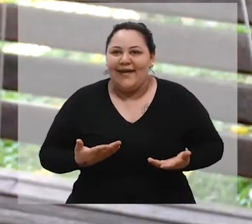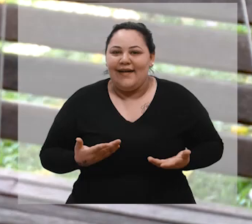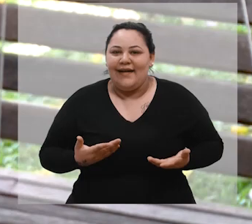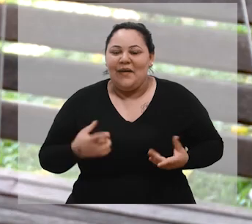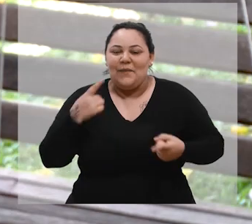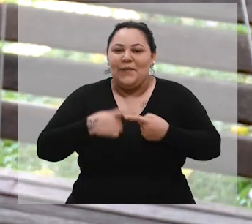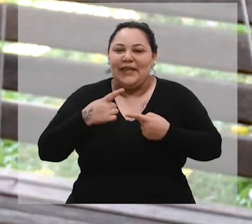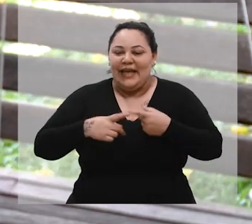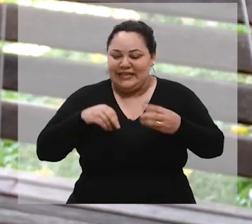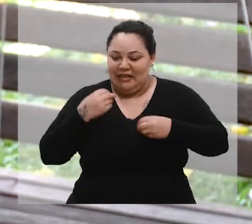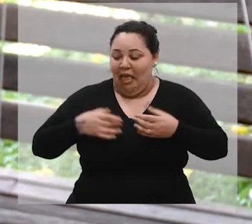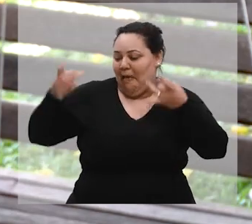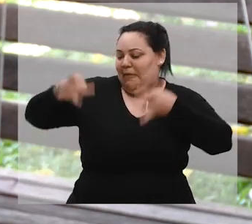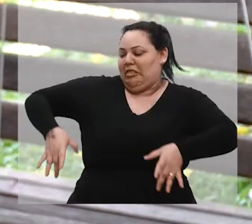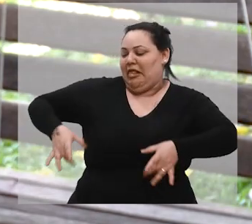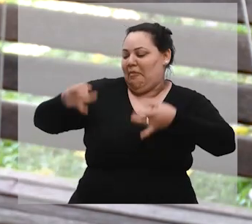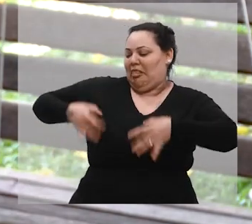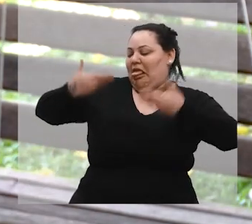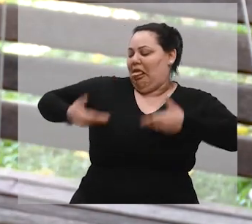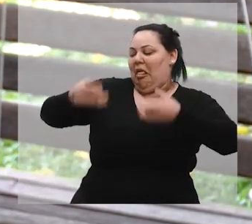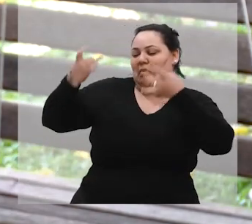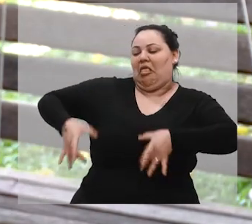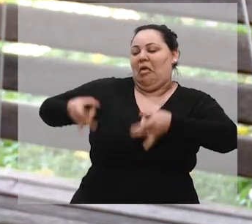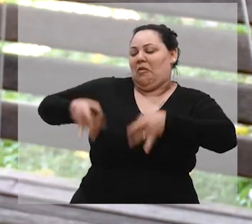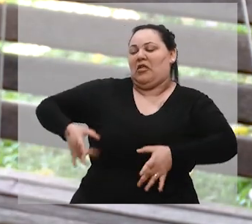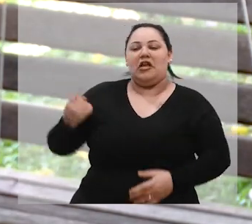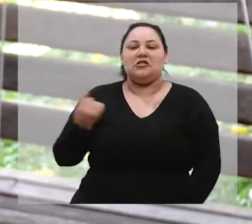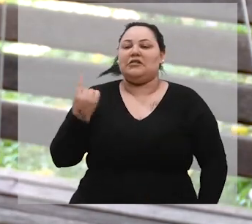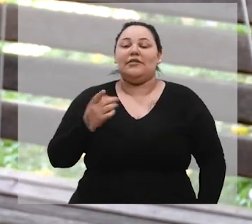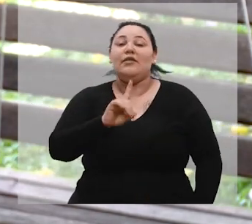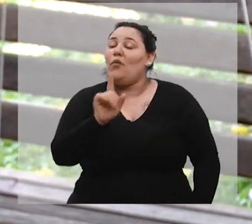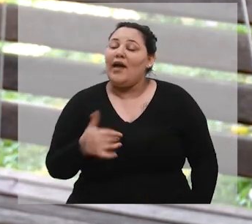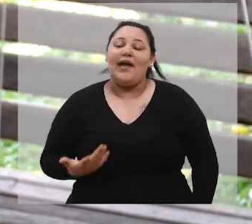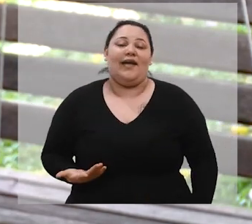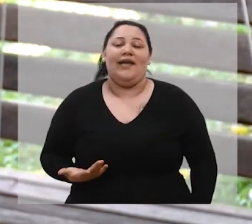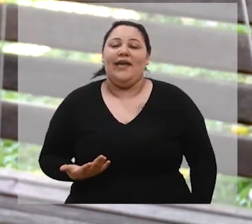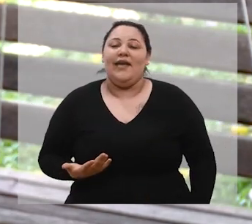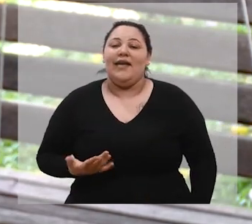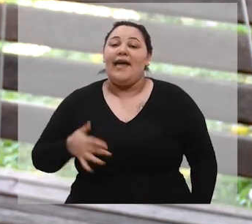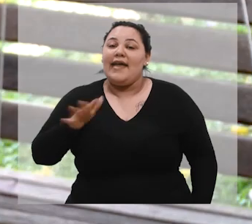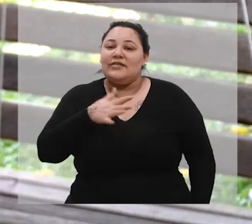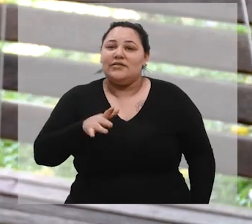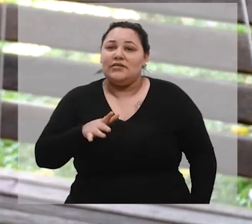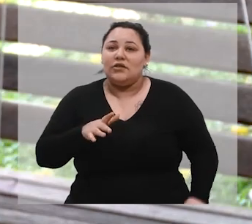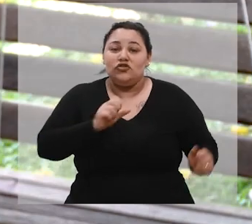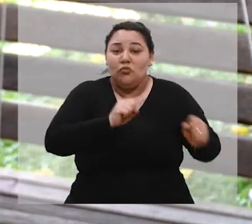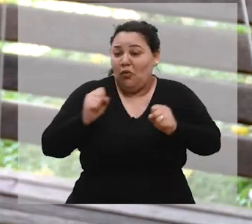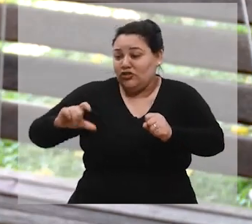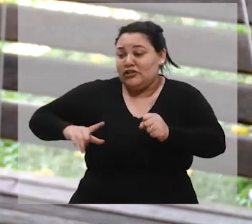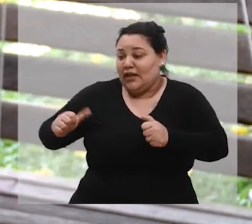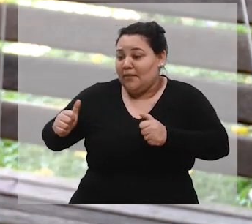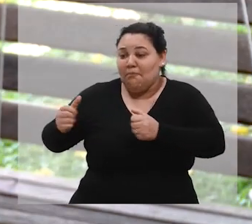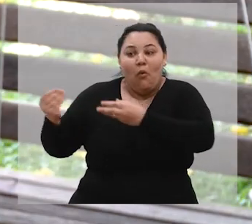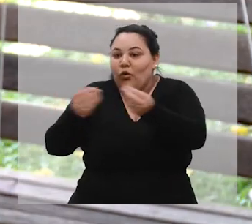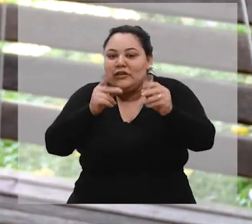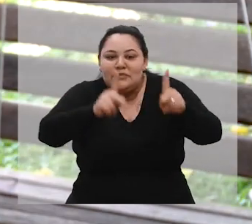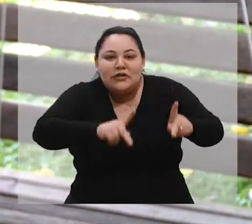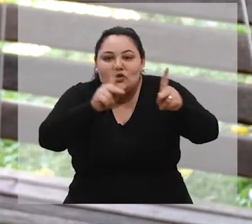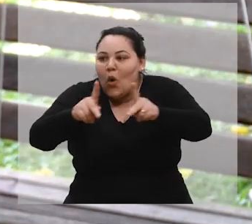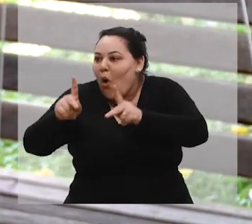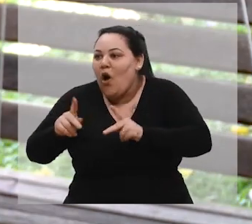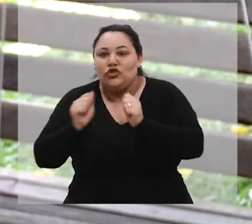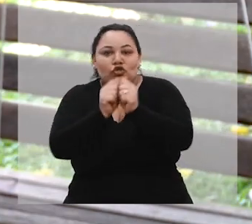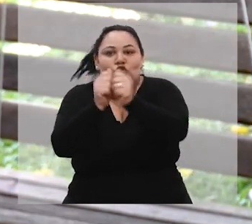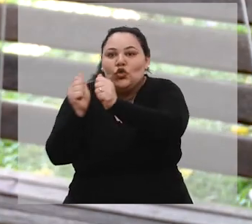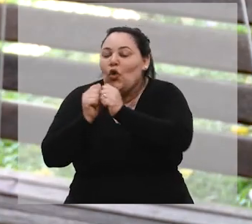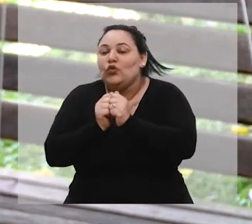Parece que abandonaram, né? Todo mundo me abandonou, eu tô sozinho. Mas não é isso, né? E às vezes a gente pode estar com pessoas e se sentir sozinho também, né? Se